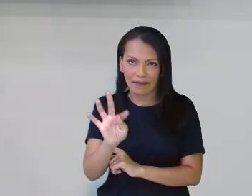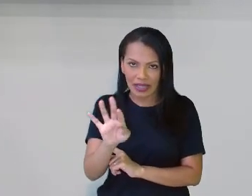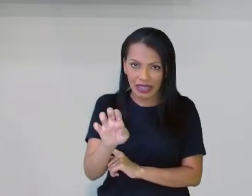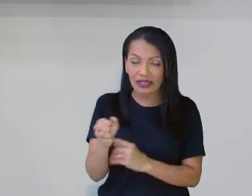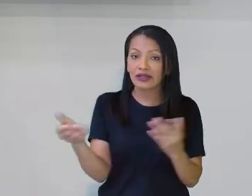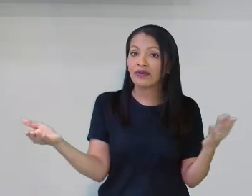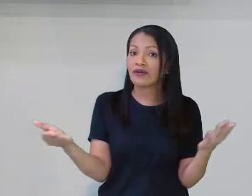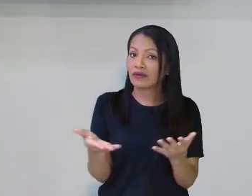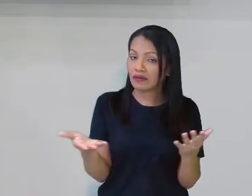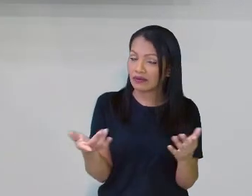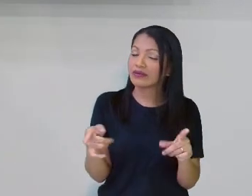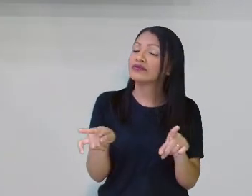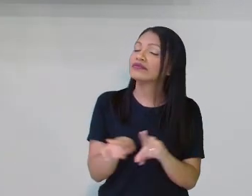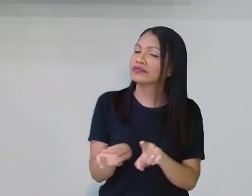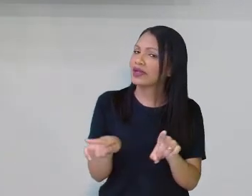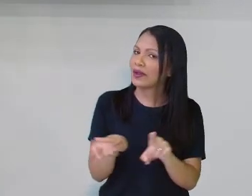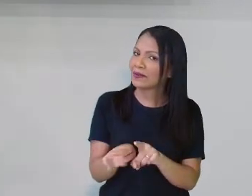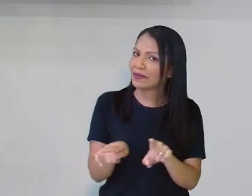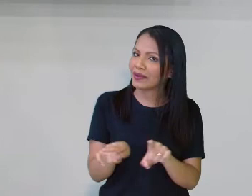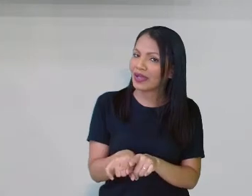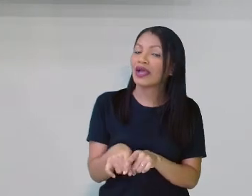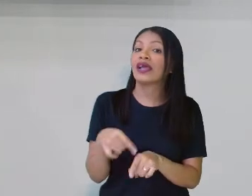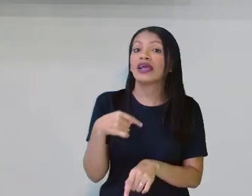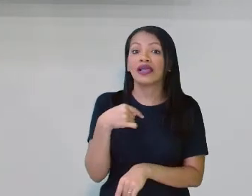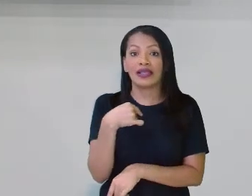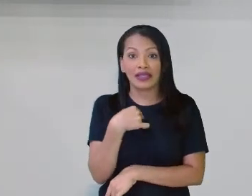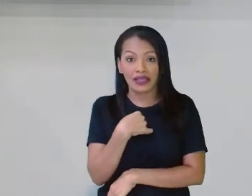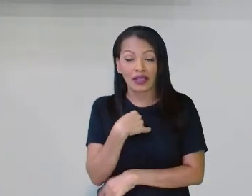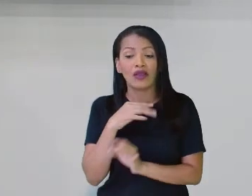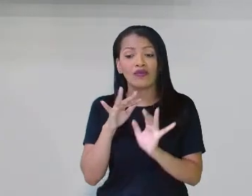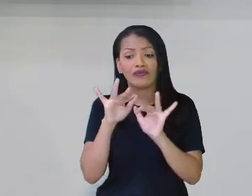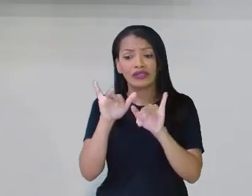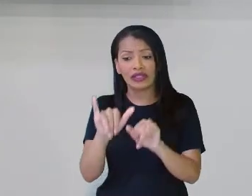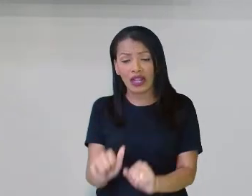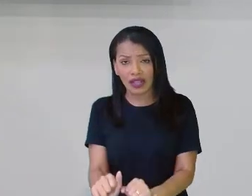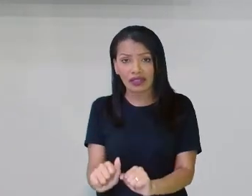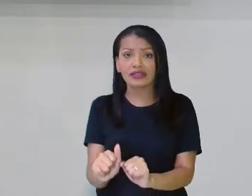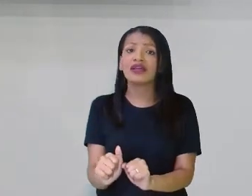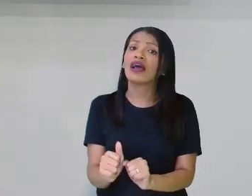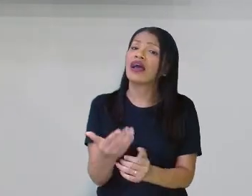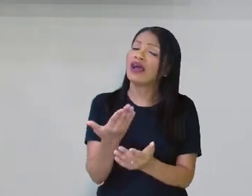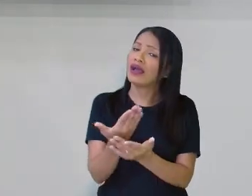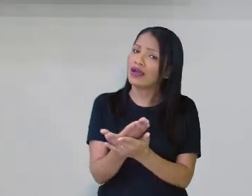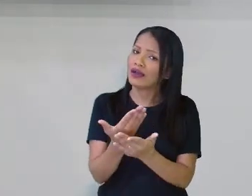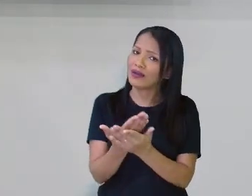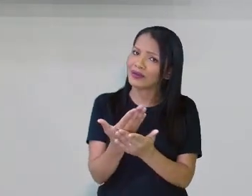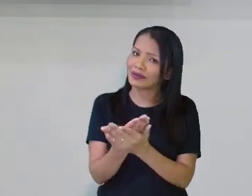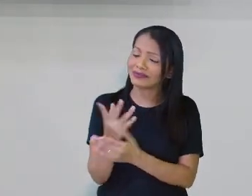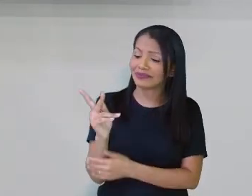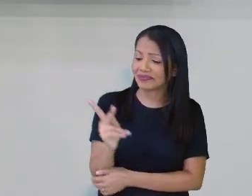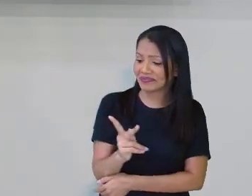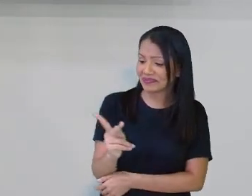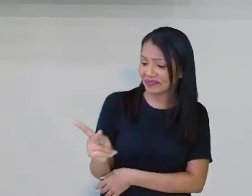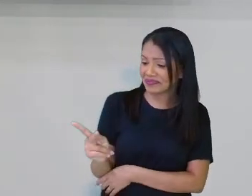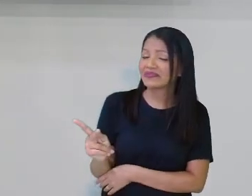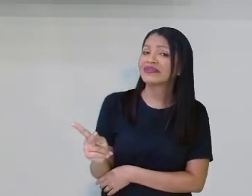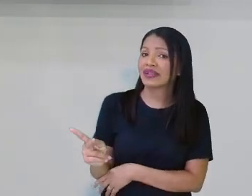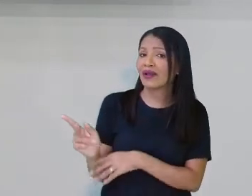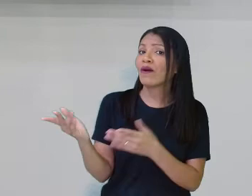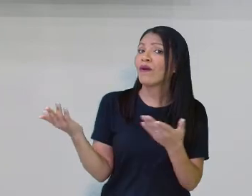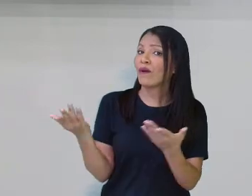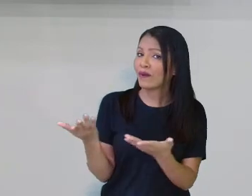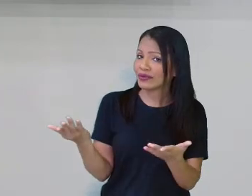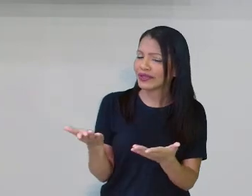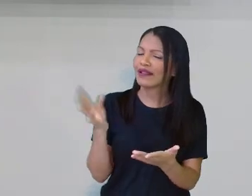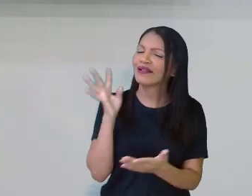de hoje, assim como também eu estou encerrando aqui a minha aula. Professora Márcia, hoje a aula